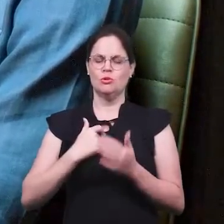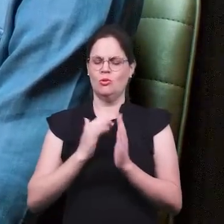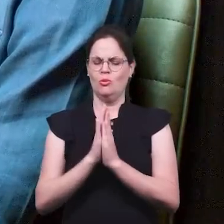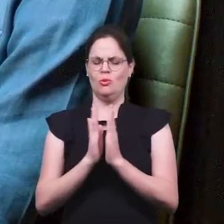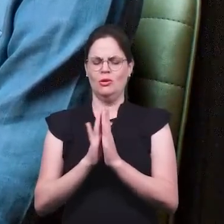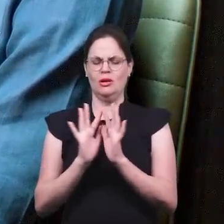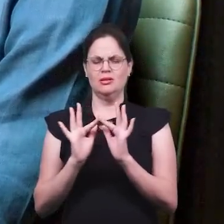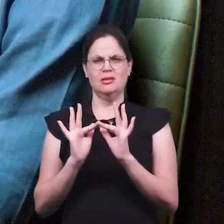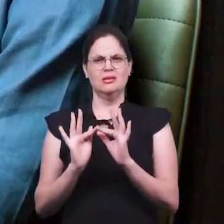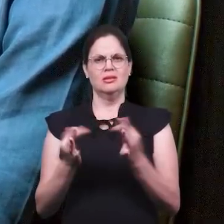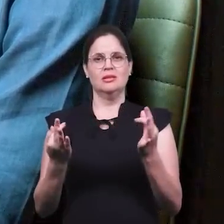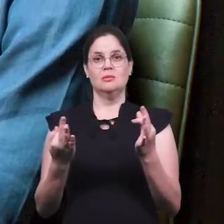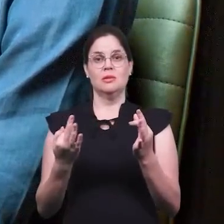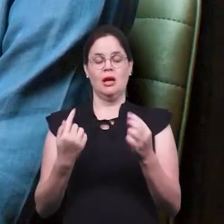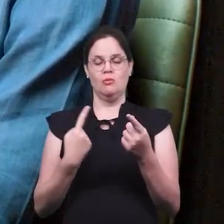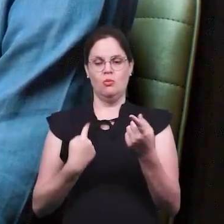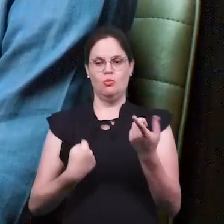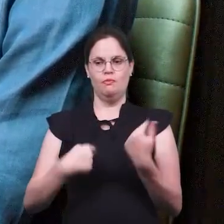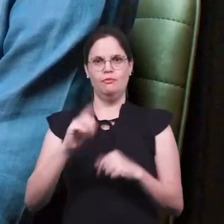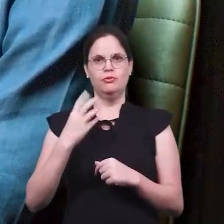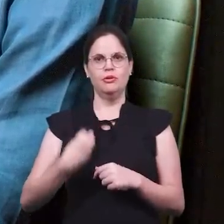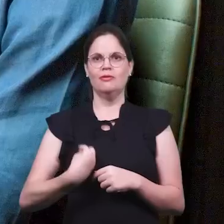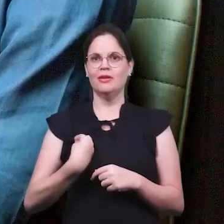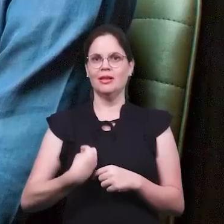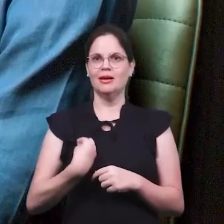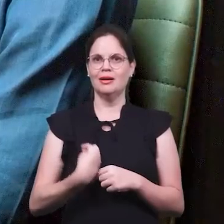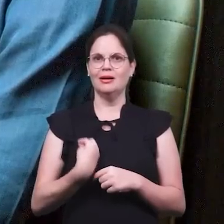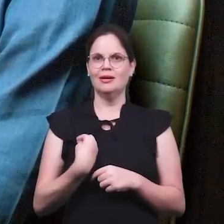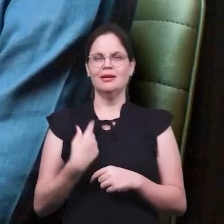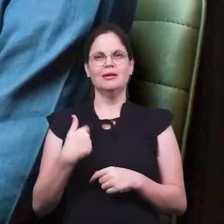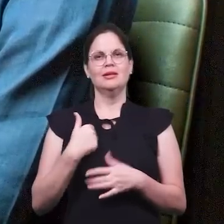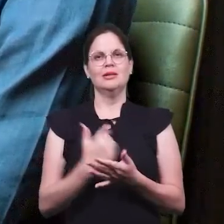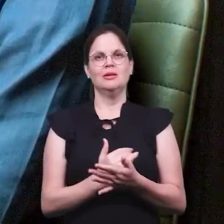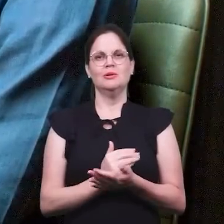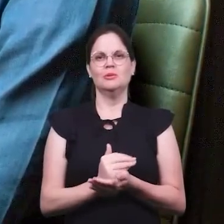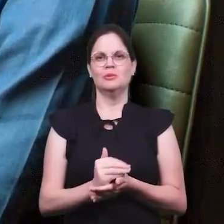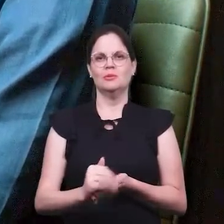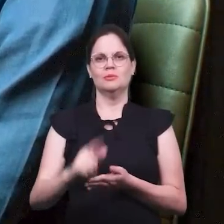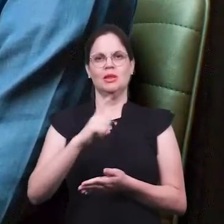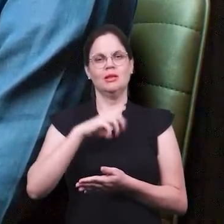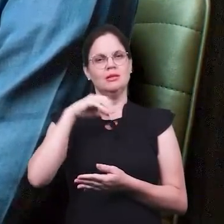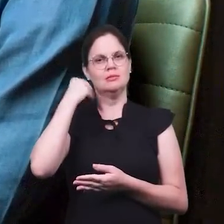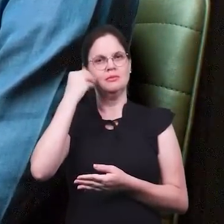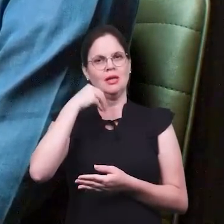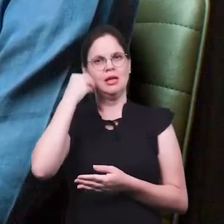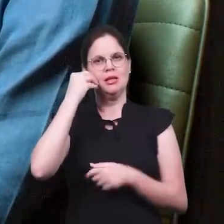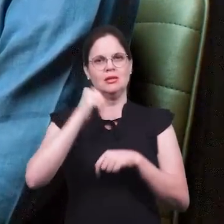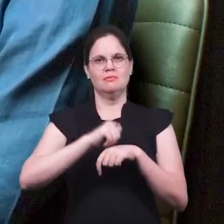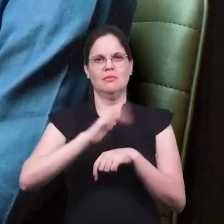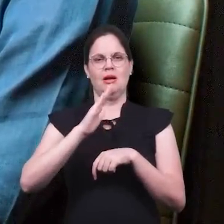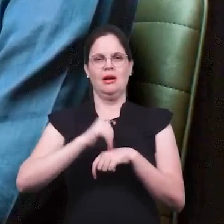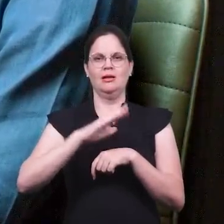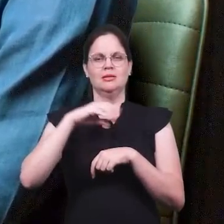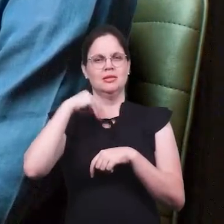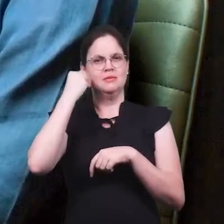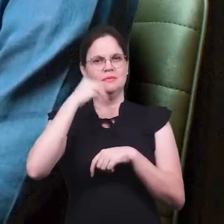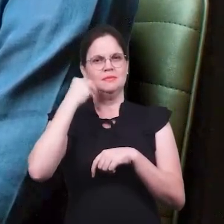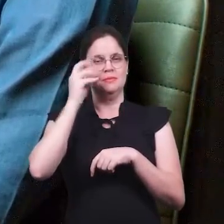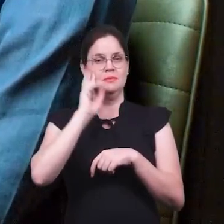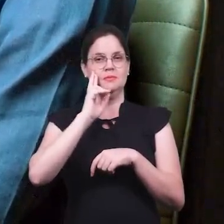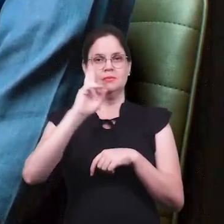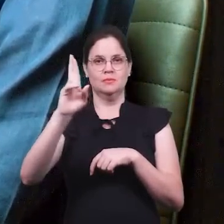na minha vida mudou. Eu comecei a ter mais experiências, na verdade, comecei a ter